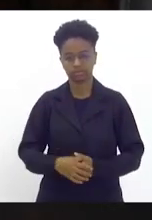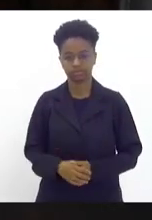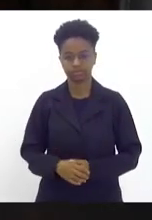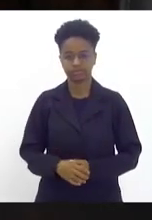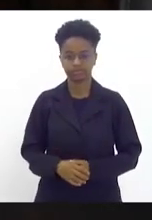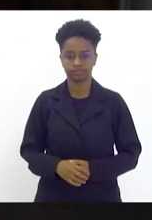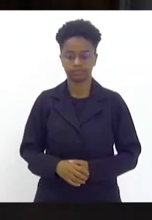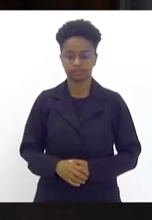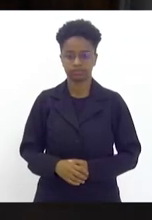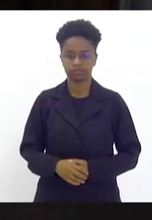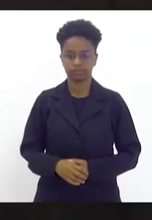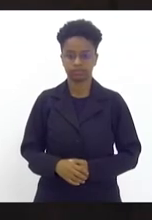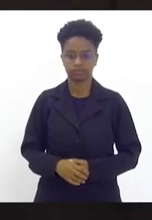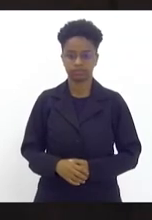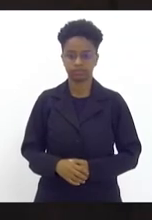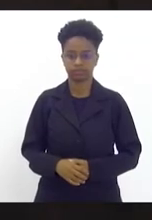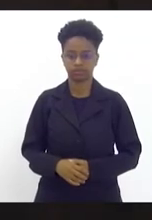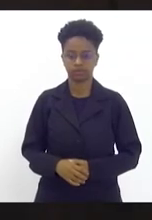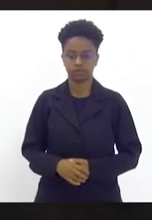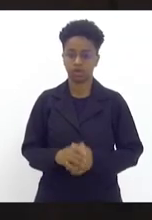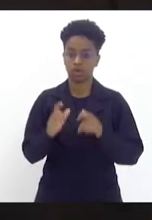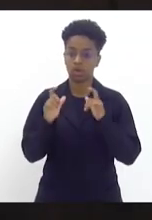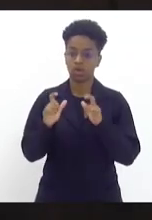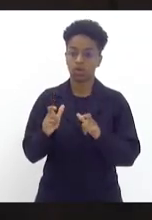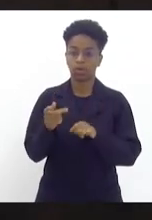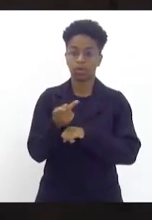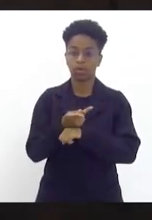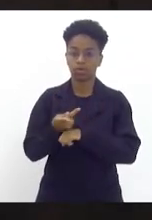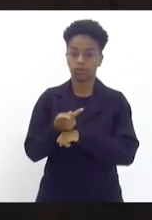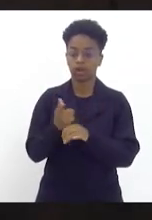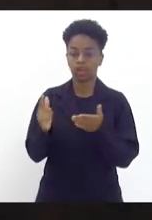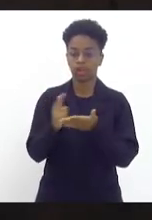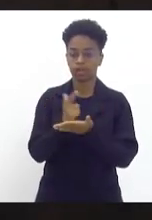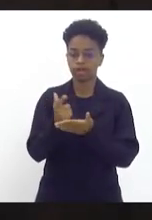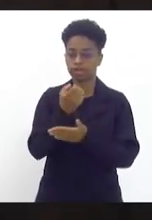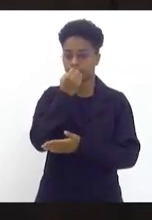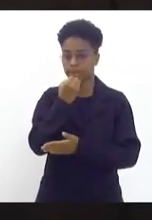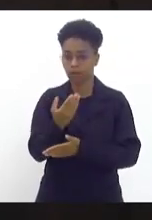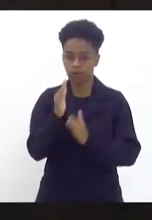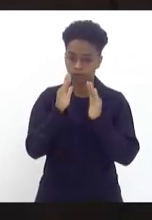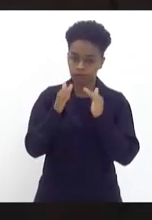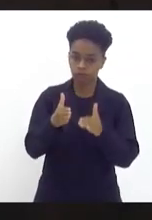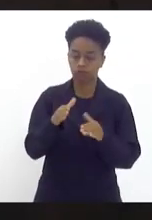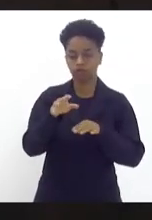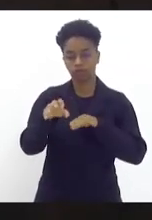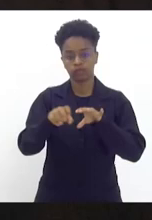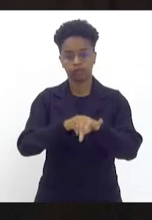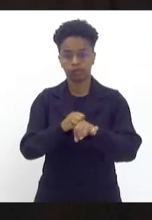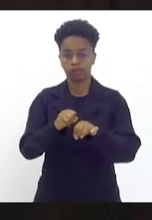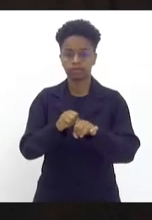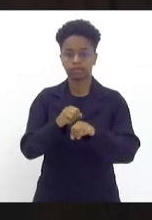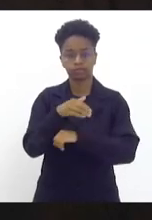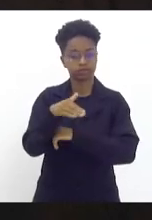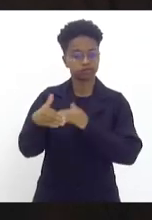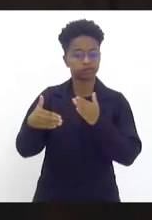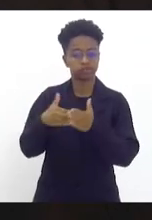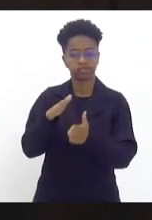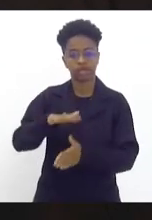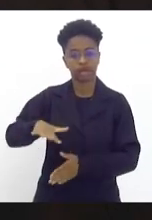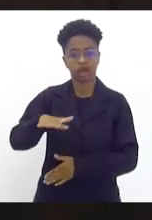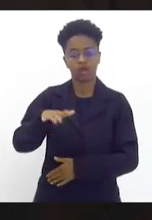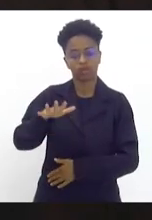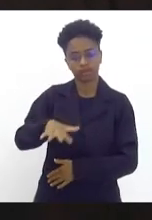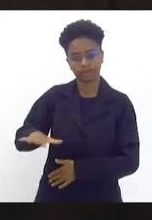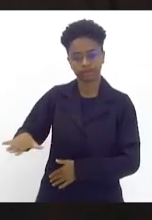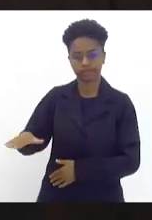Ótimo. Onde buscar bons livros para a formação integral das nossas crianças? Muito